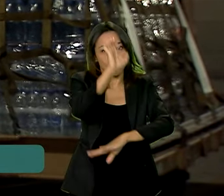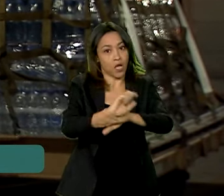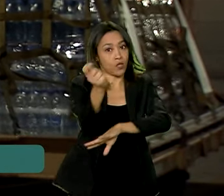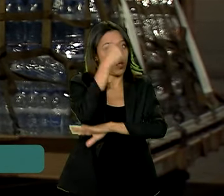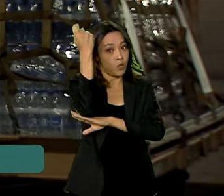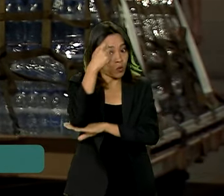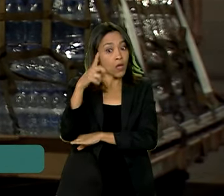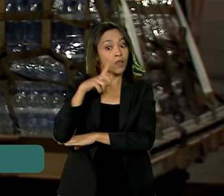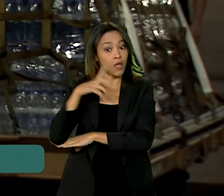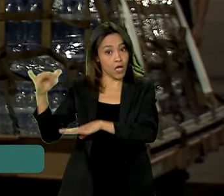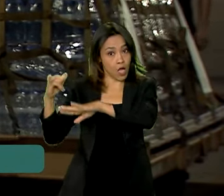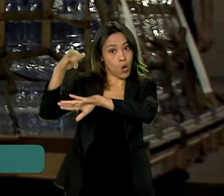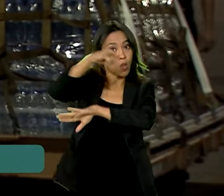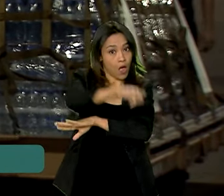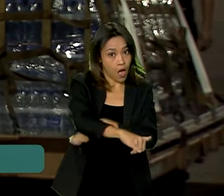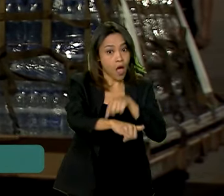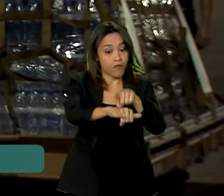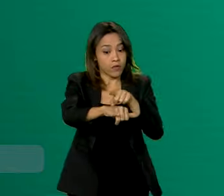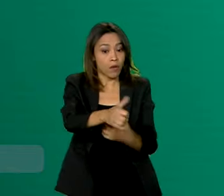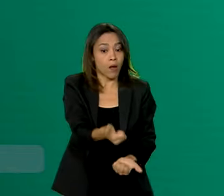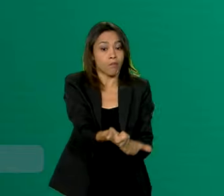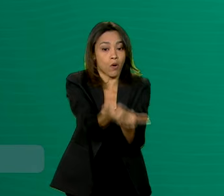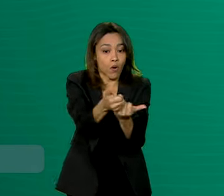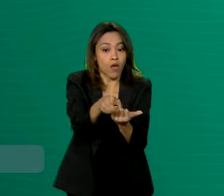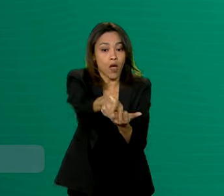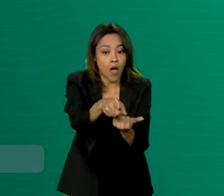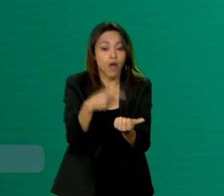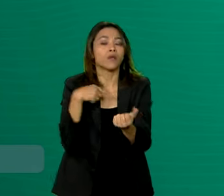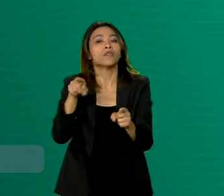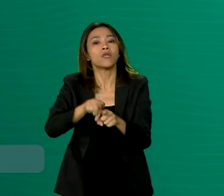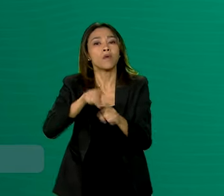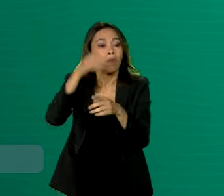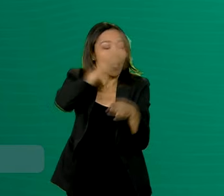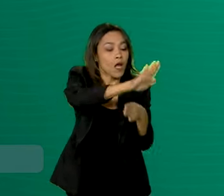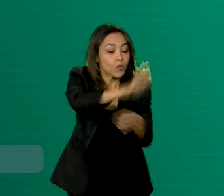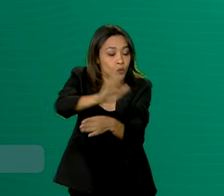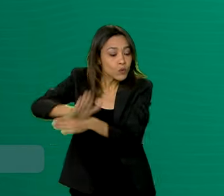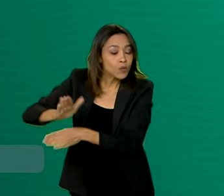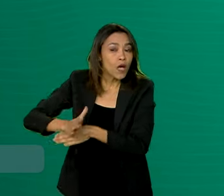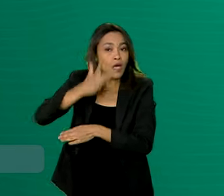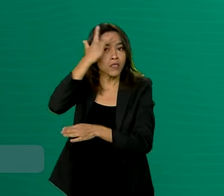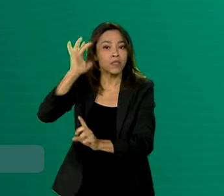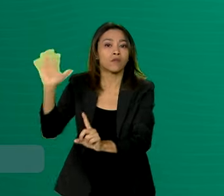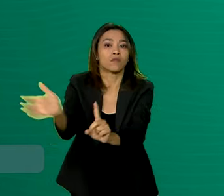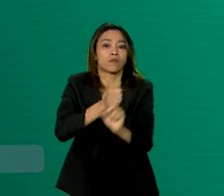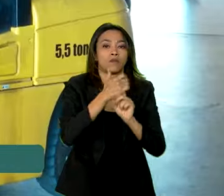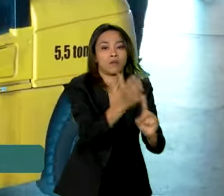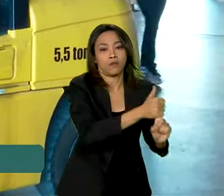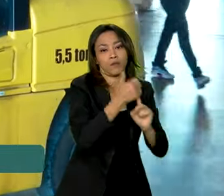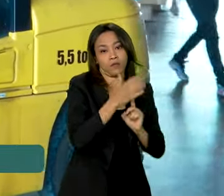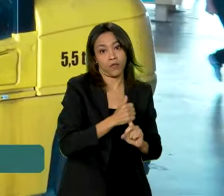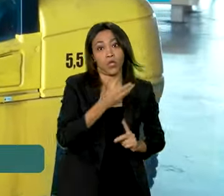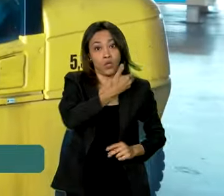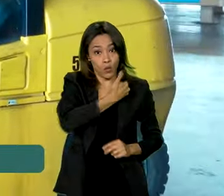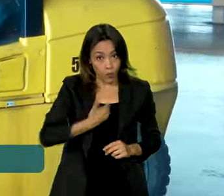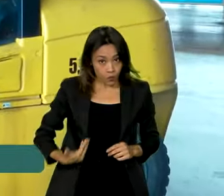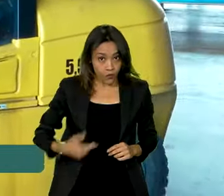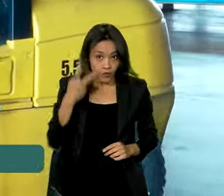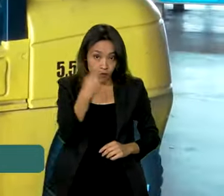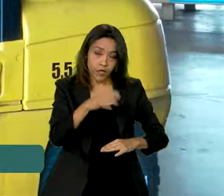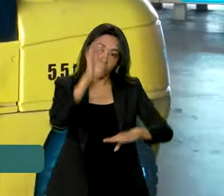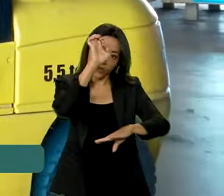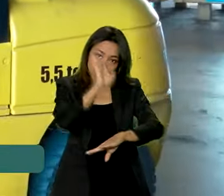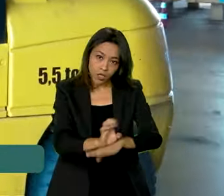lá para ajudar tanto no apoio logístico quanto no resgate às vítimas. E, além disso, o governo editou uma norma